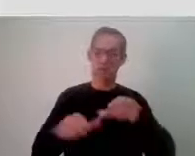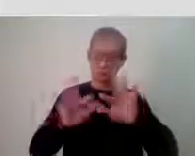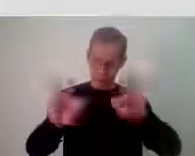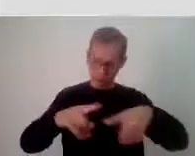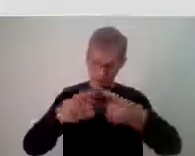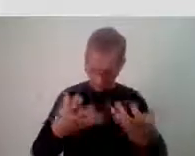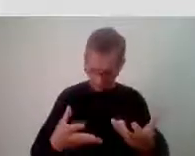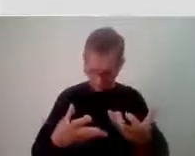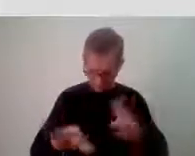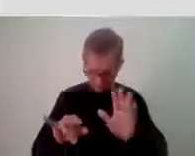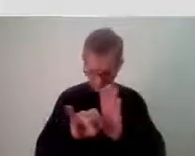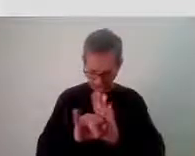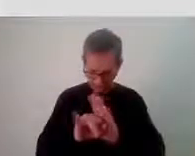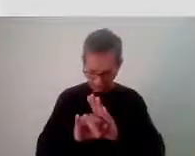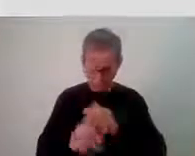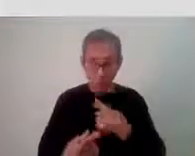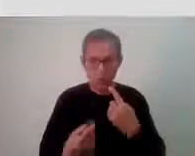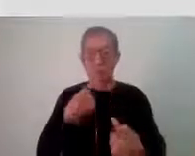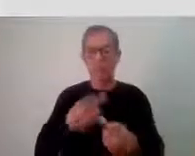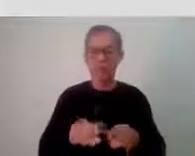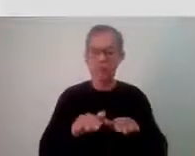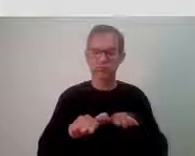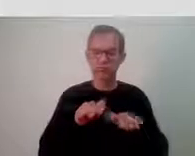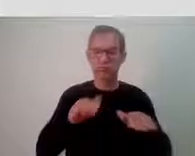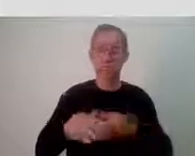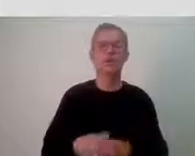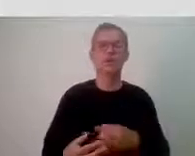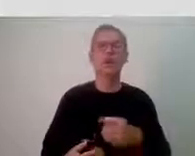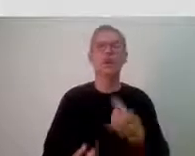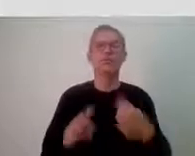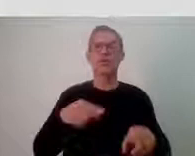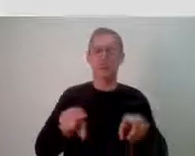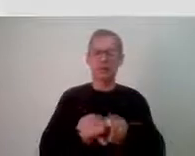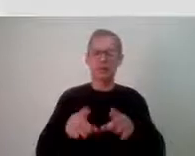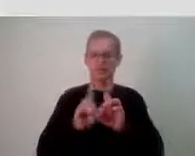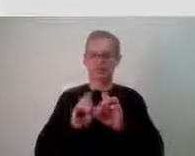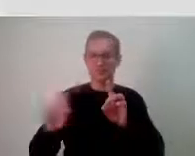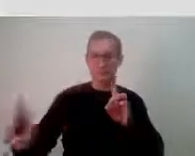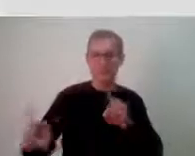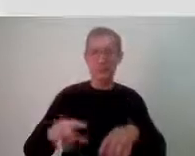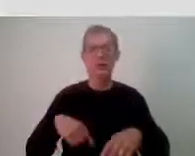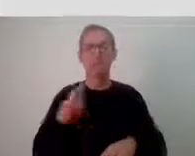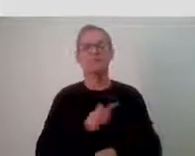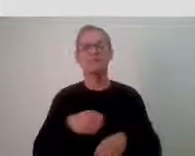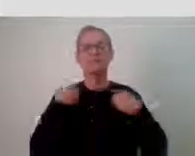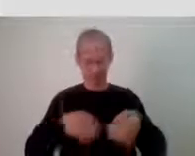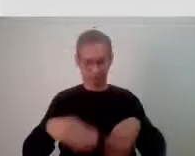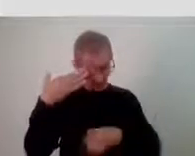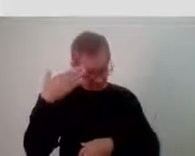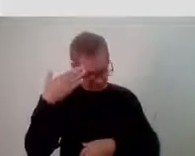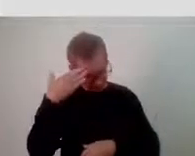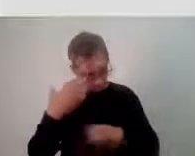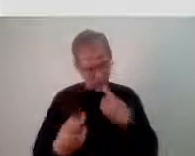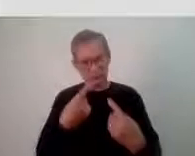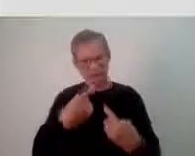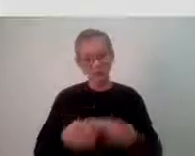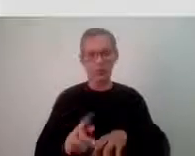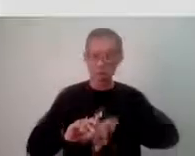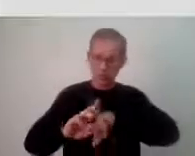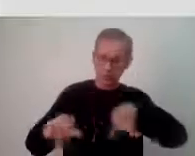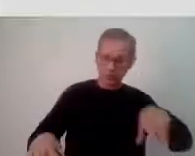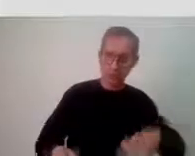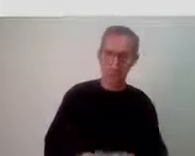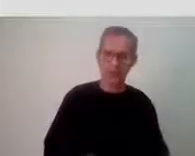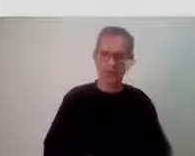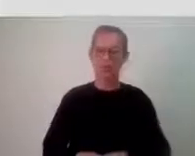Ele quer saber qual é o deslocamento e qual é a distância. E aí a gente precisa saber qual que é a diferença